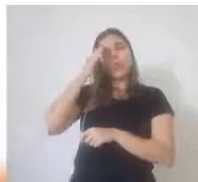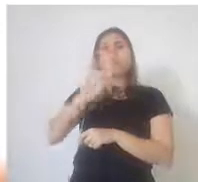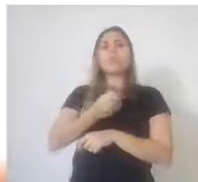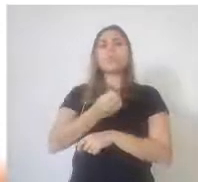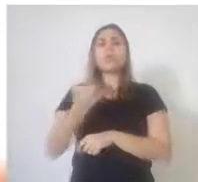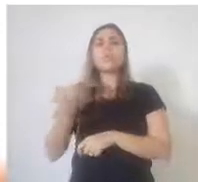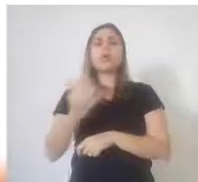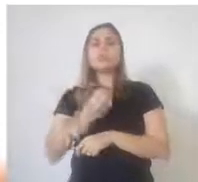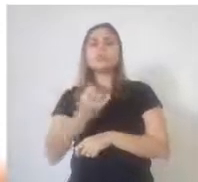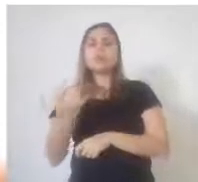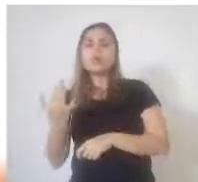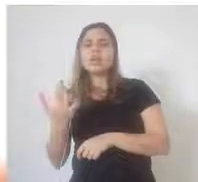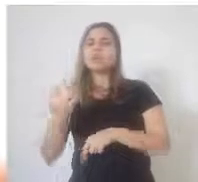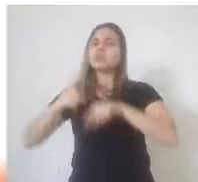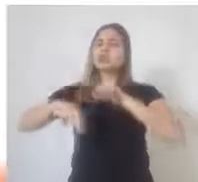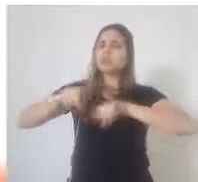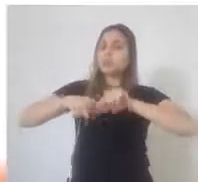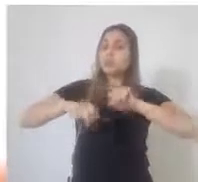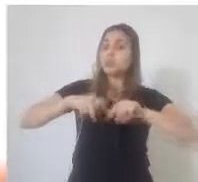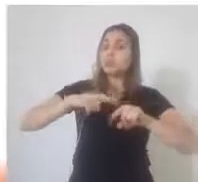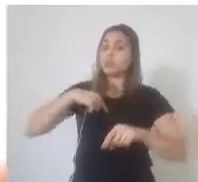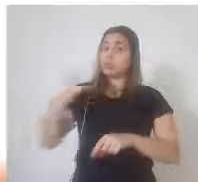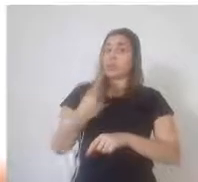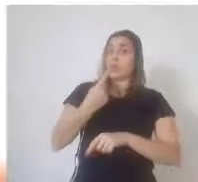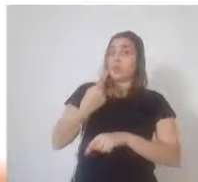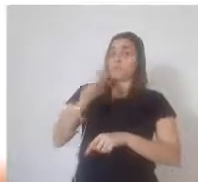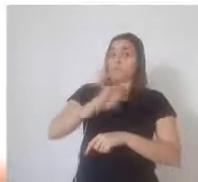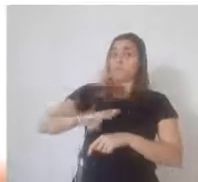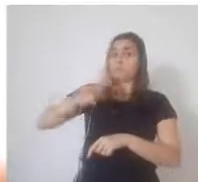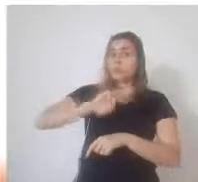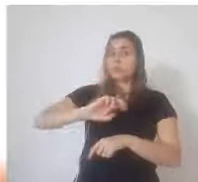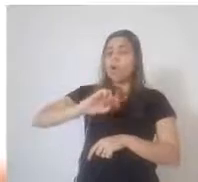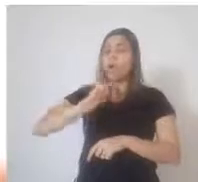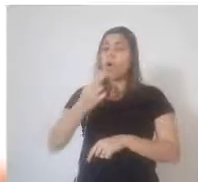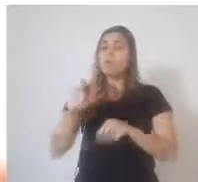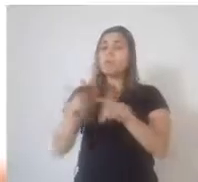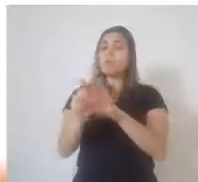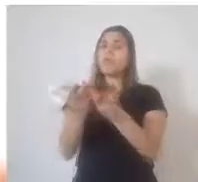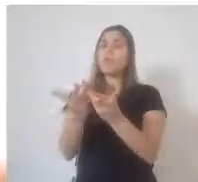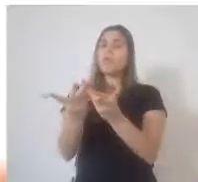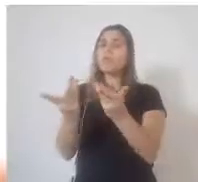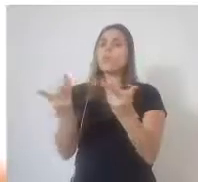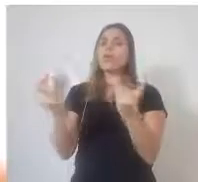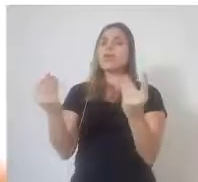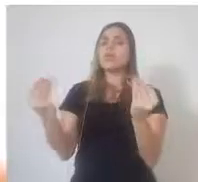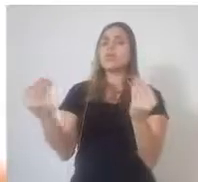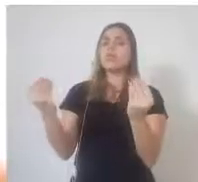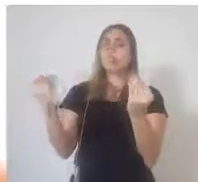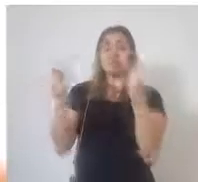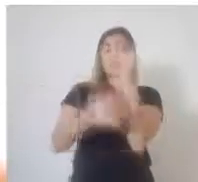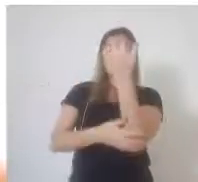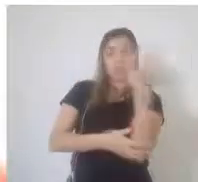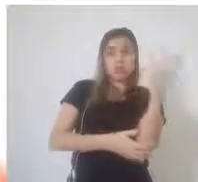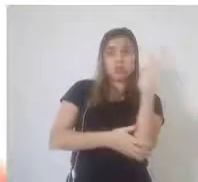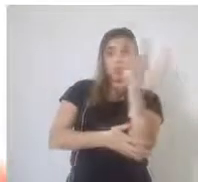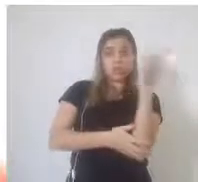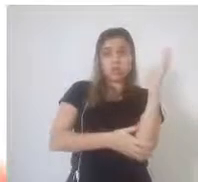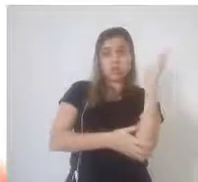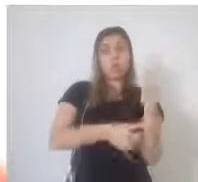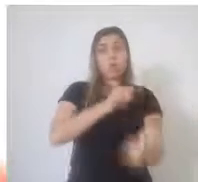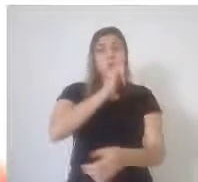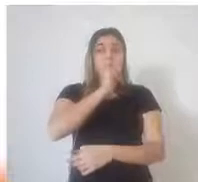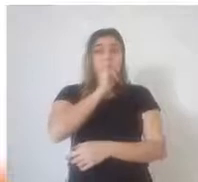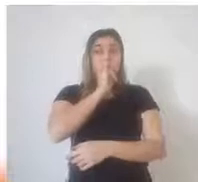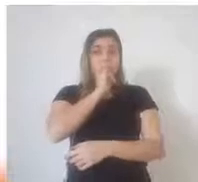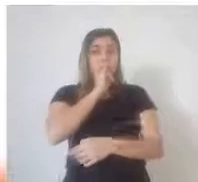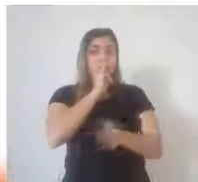né? Tanto da quantidade de produtos que são consumidos por nós, quanto pela qualidade ambiental deles, né?